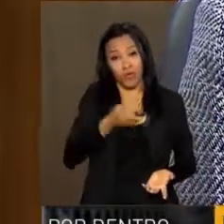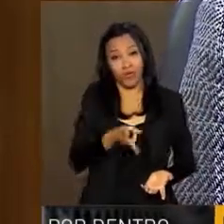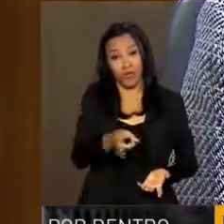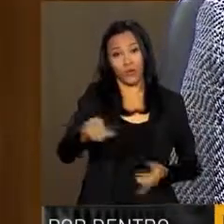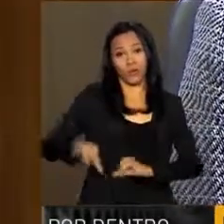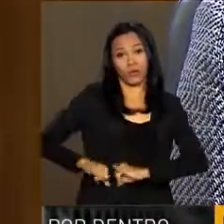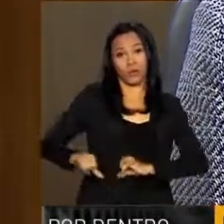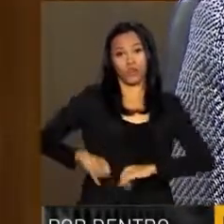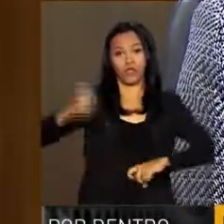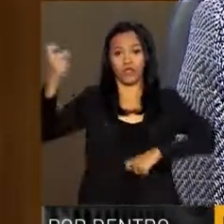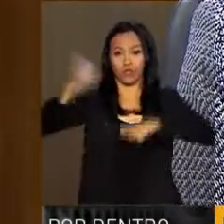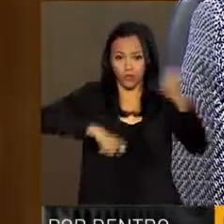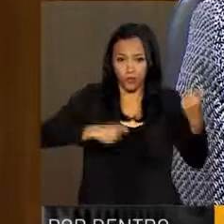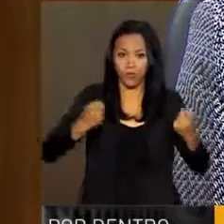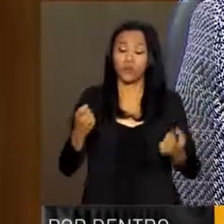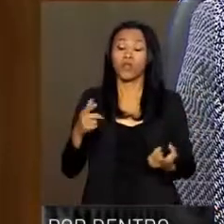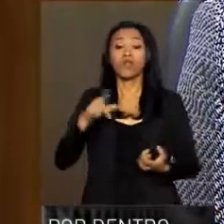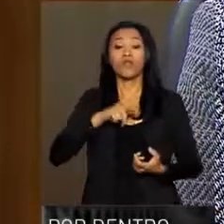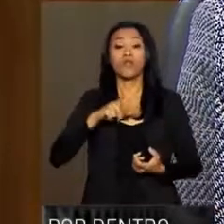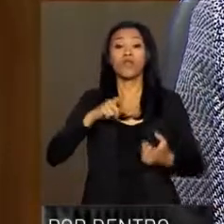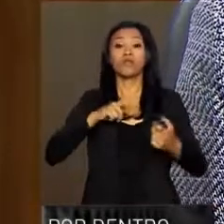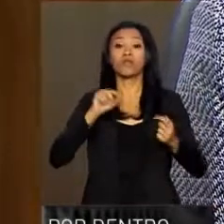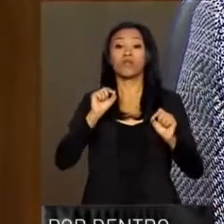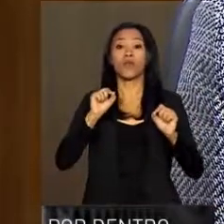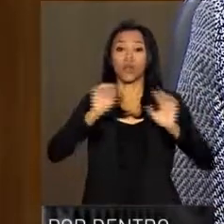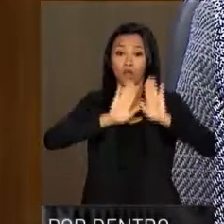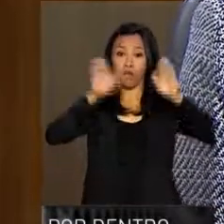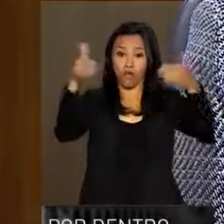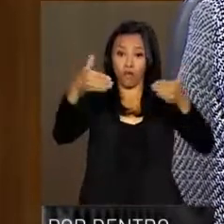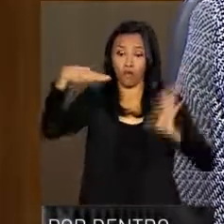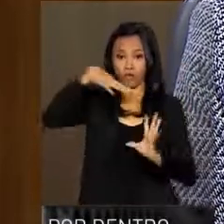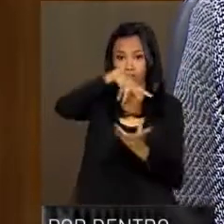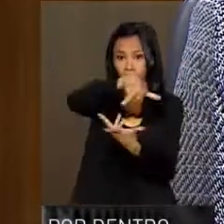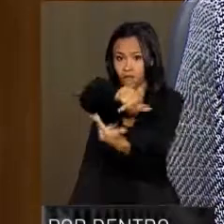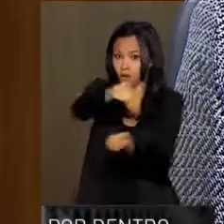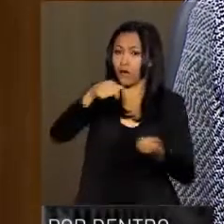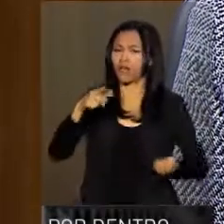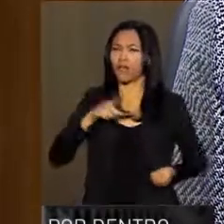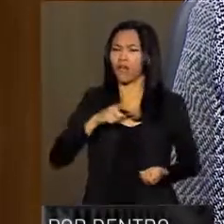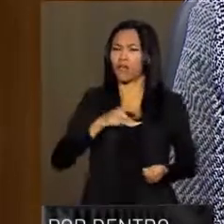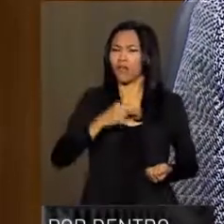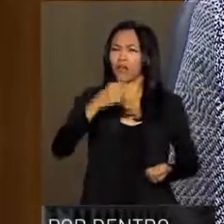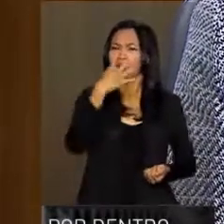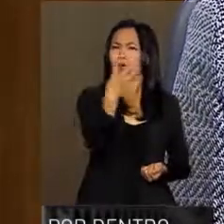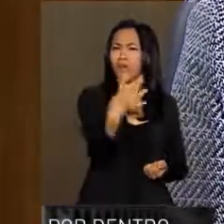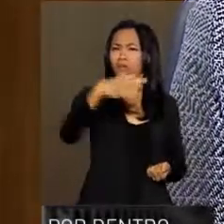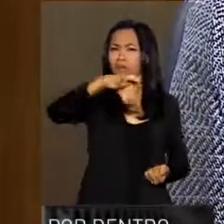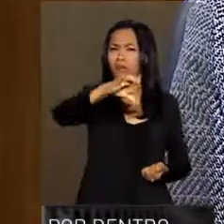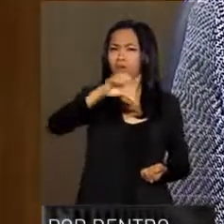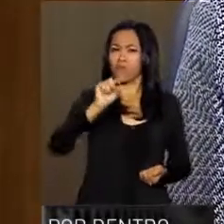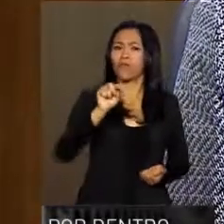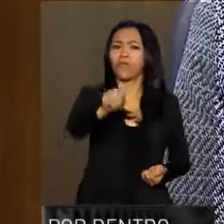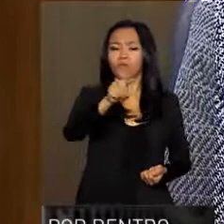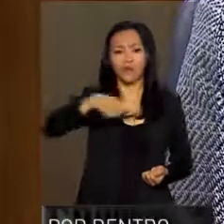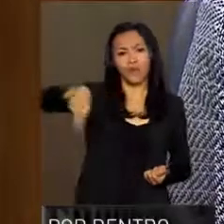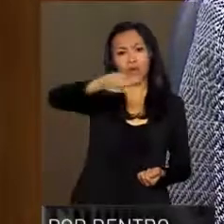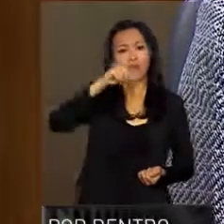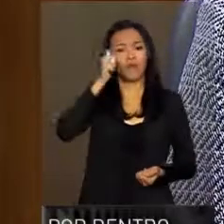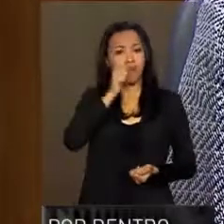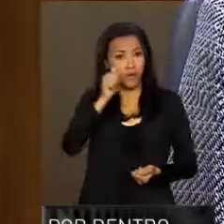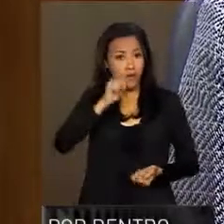último levantamento do fórum mundial entende de 49 mil é mulheres que sofreram estupro